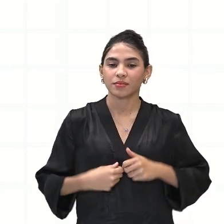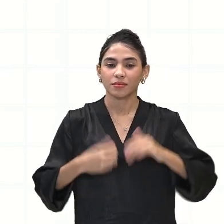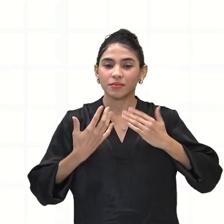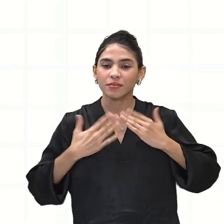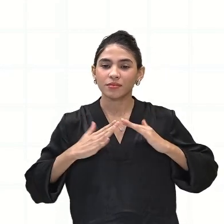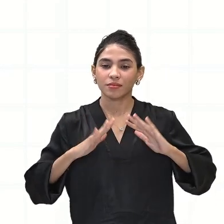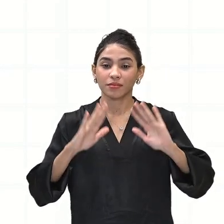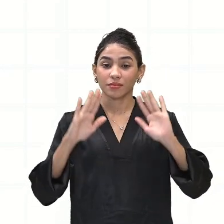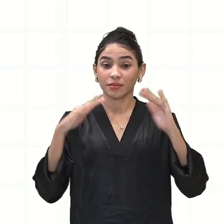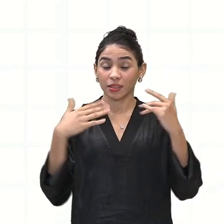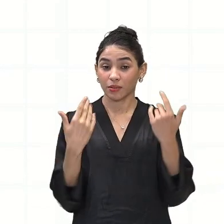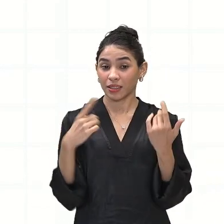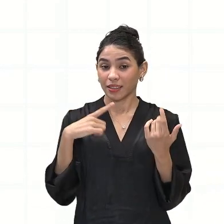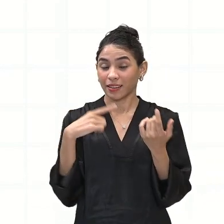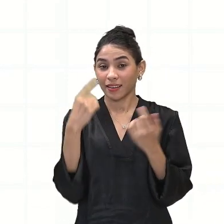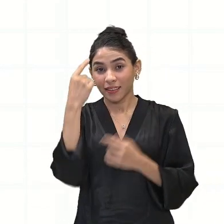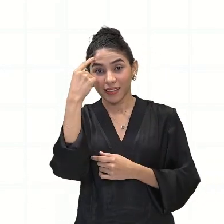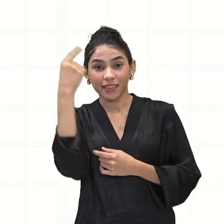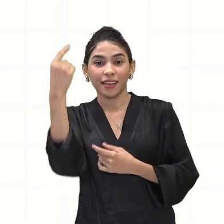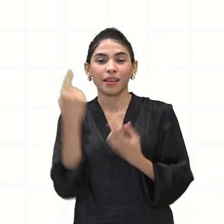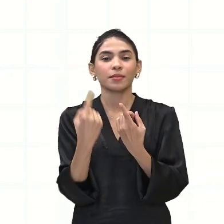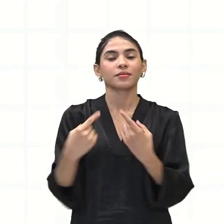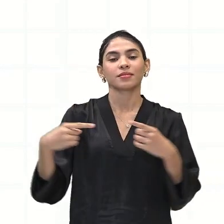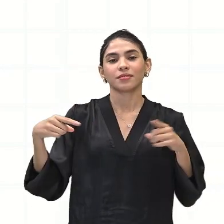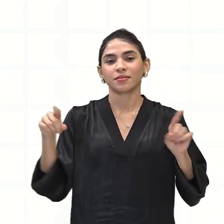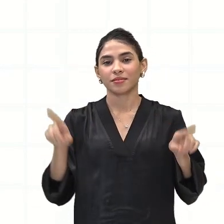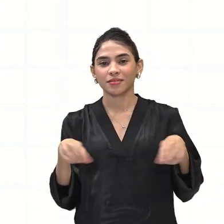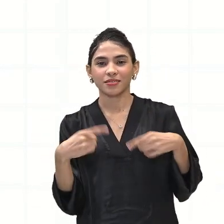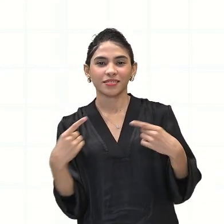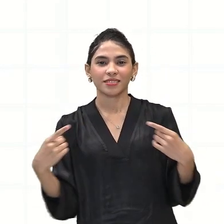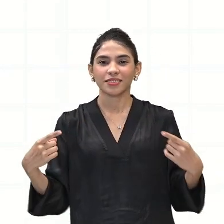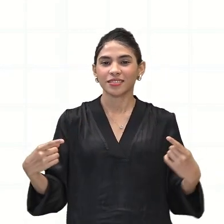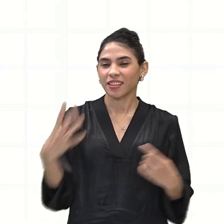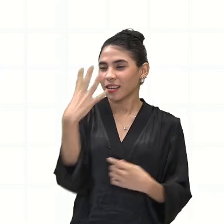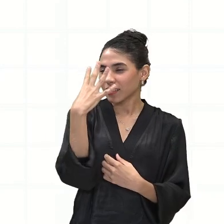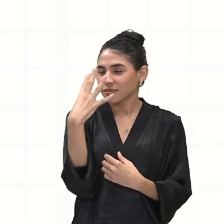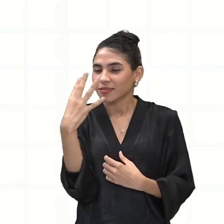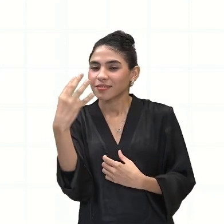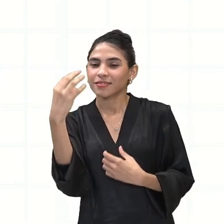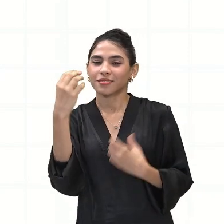essa ideia musical, como se fosse uma coisa que te atraia, que te